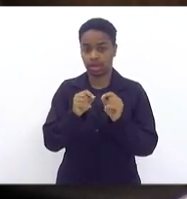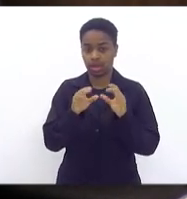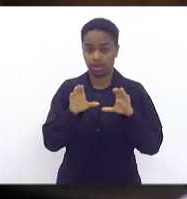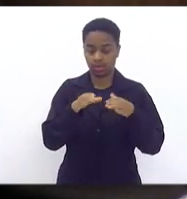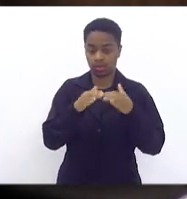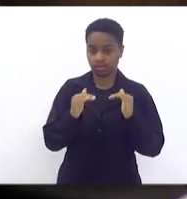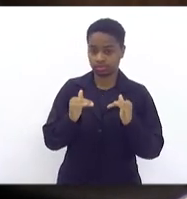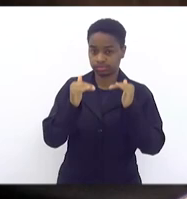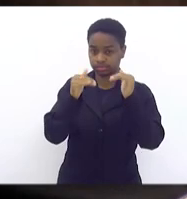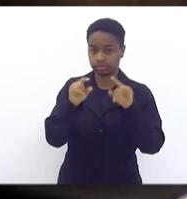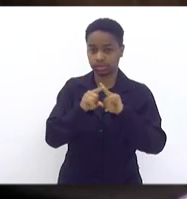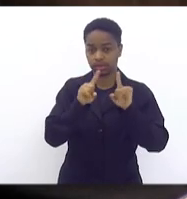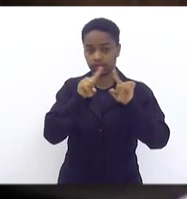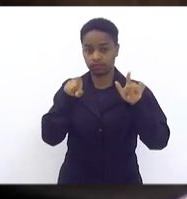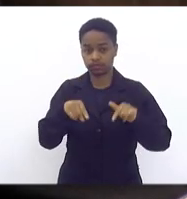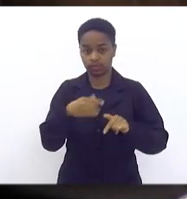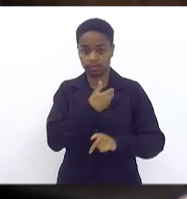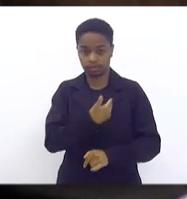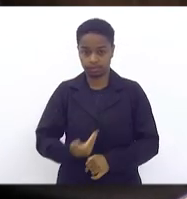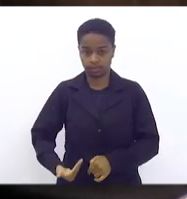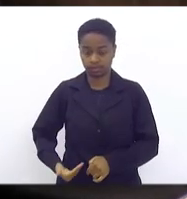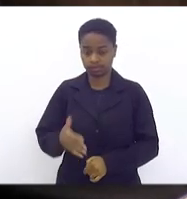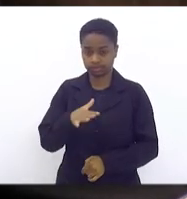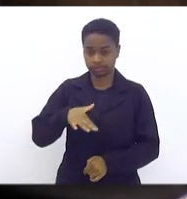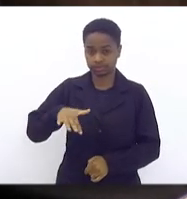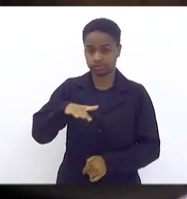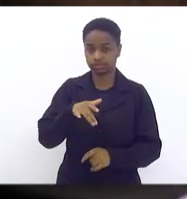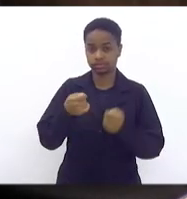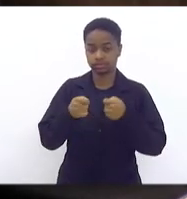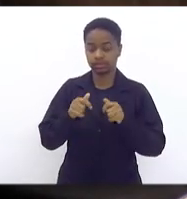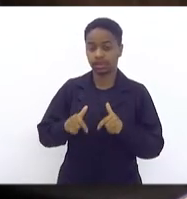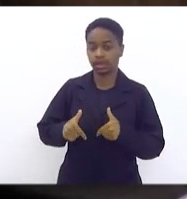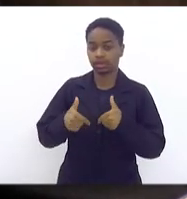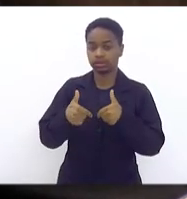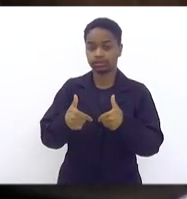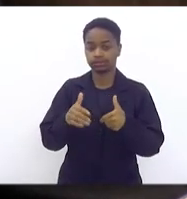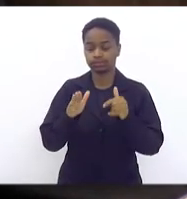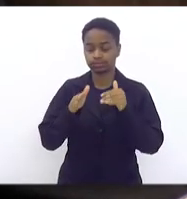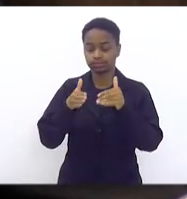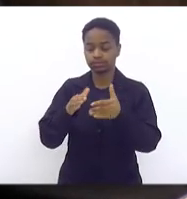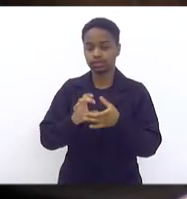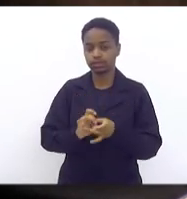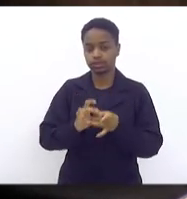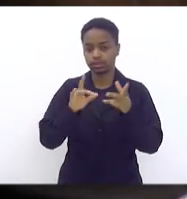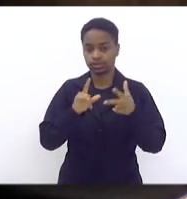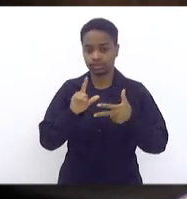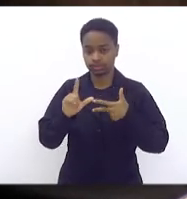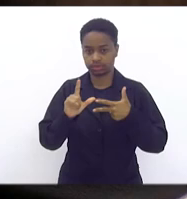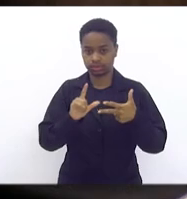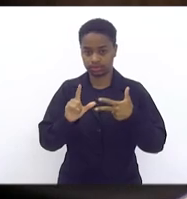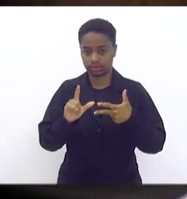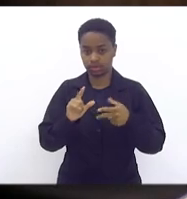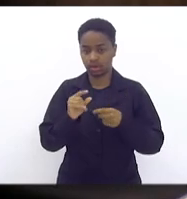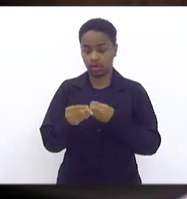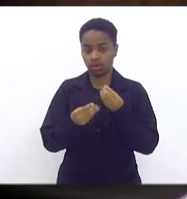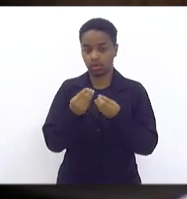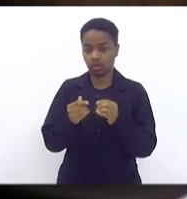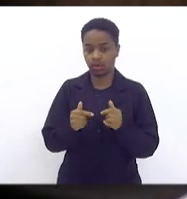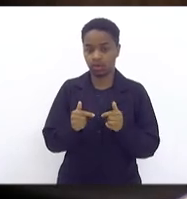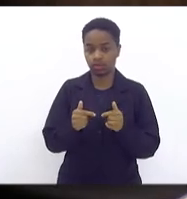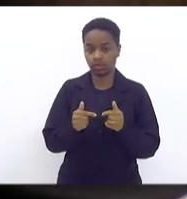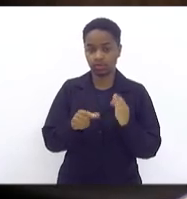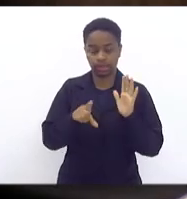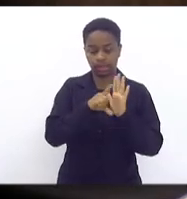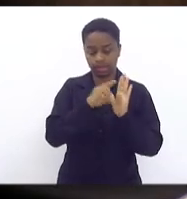funcionários públicos de forma geral devem agir em virtude da autorização legisla do que faz ou deixa de fazer aquilo que a